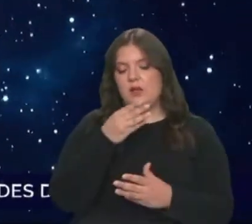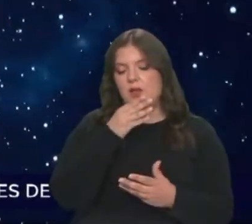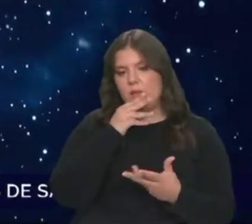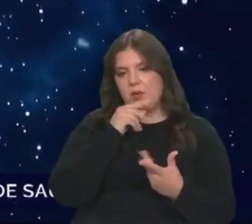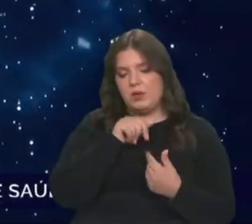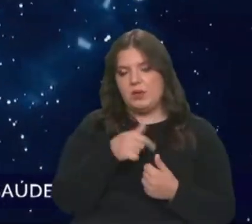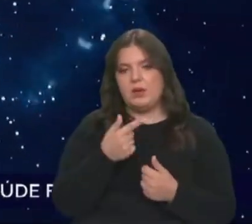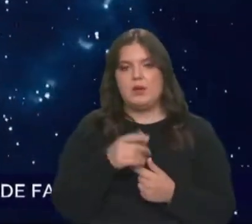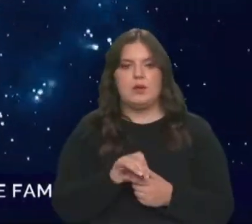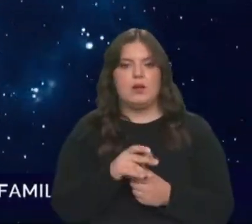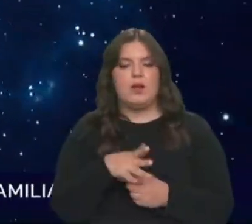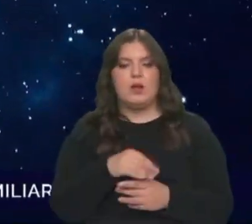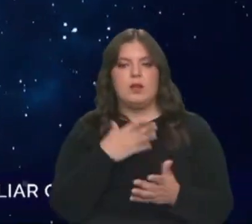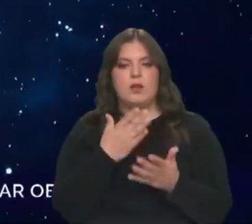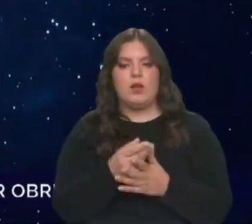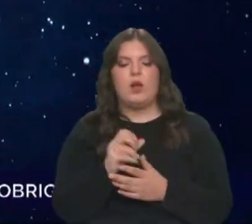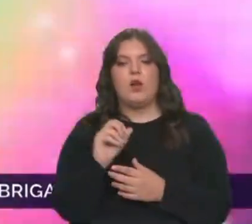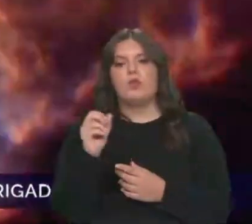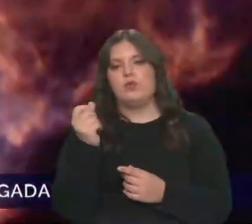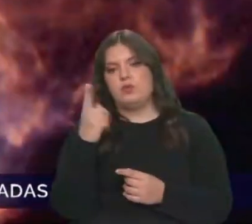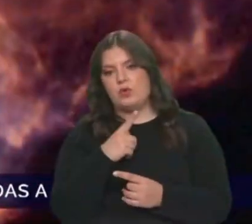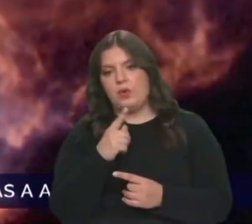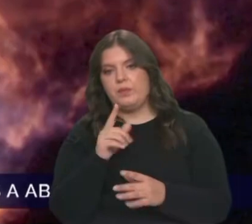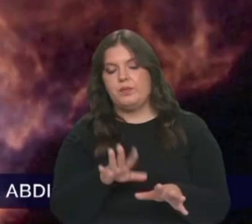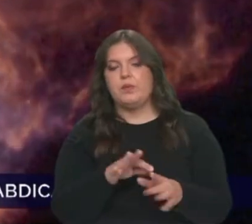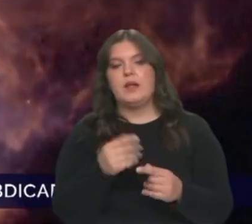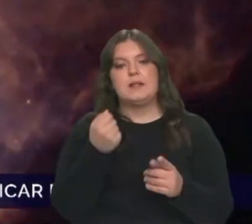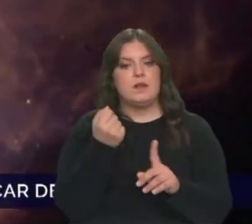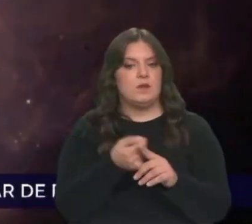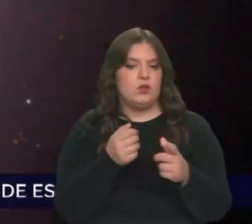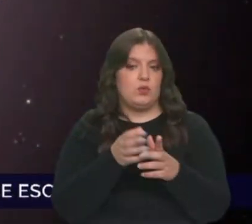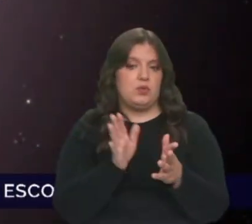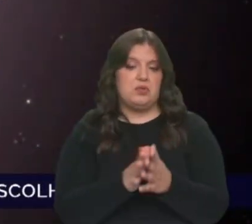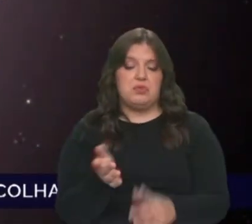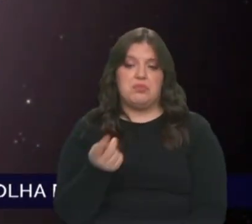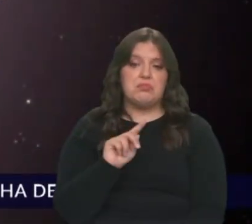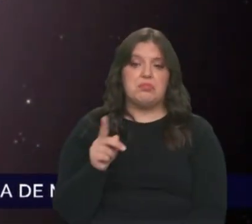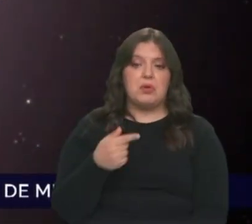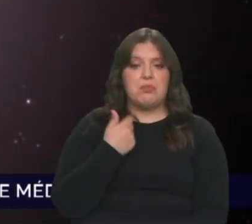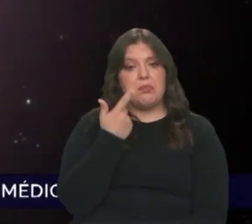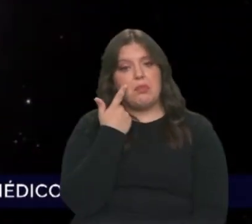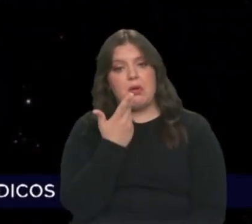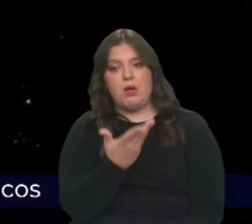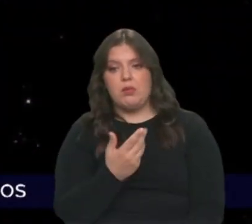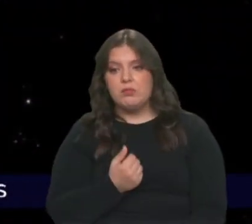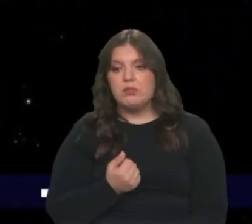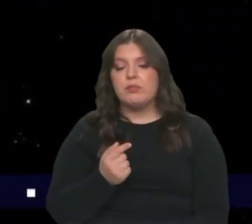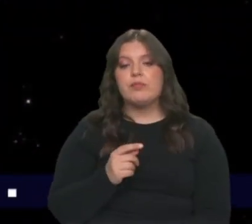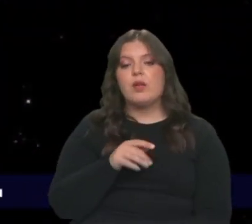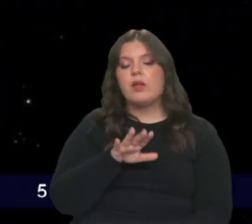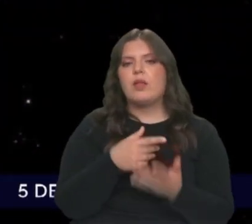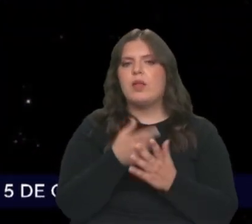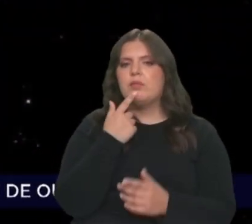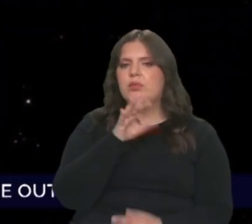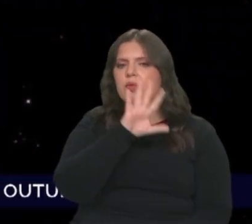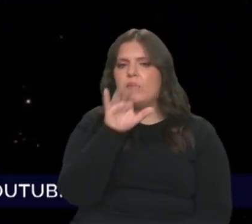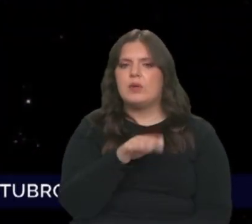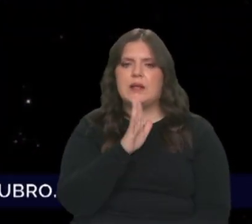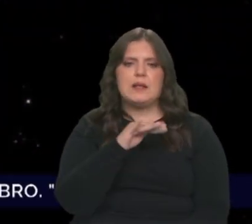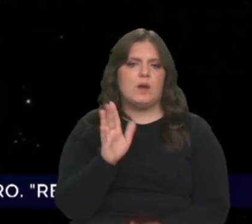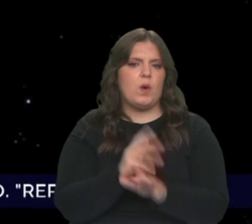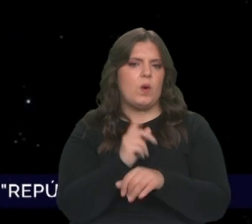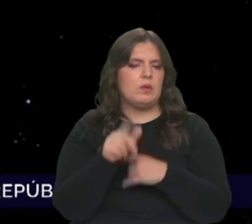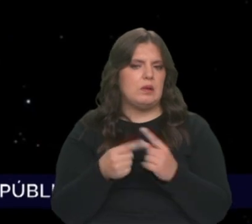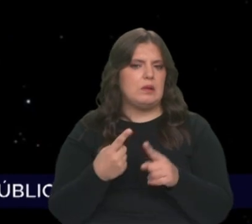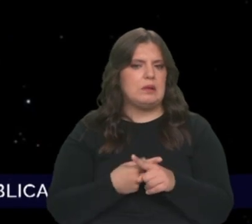2 unidades astronómicas. Eis então este planeta que desafia tudo isto e diz, não, ele está ali. O que lança aqui outra pergunta científica muito interessante, Daniel,